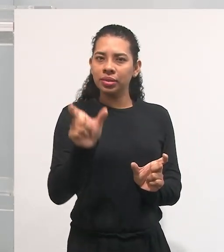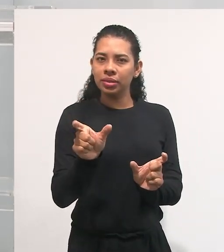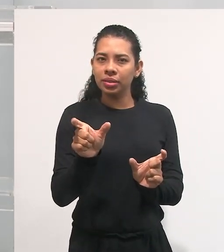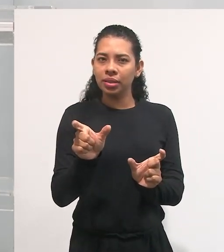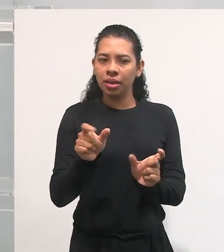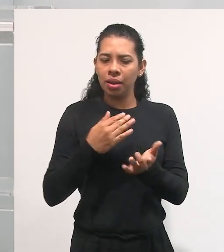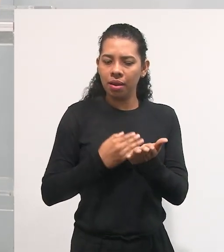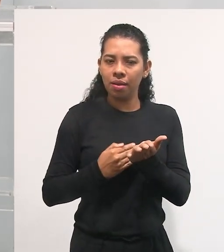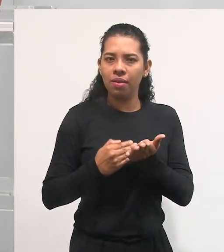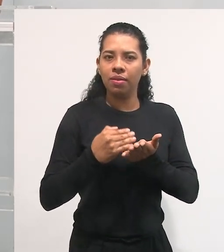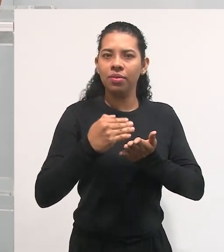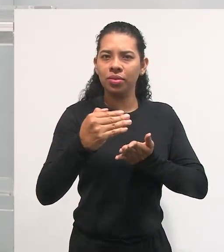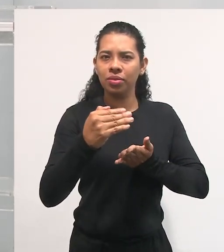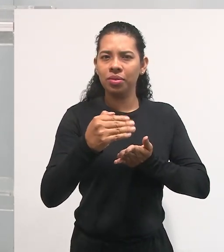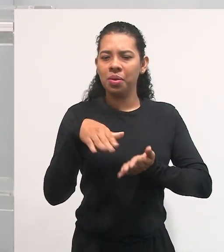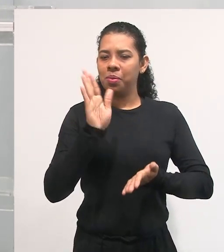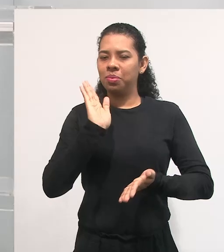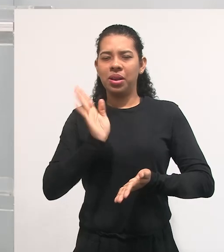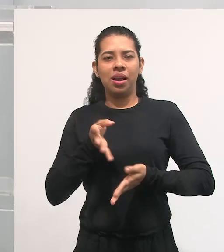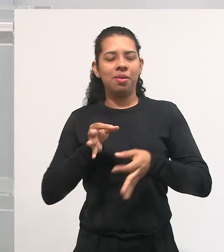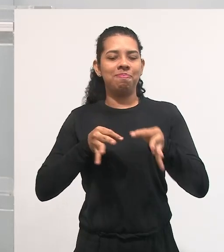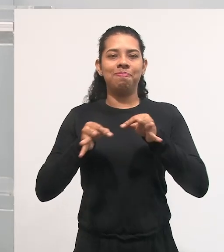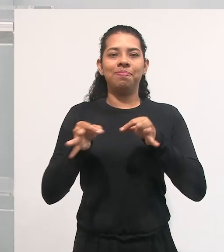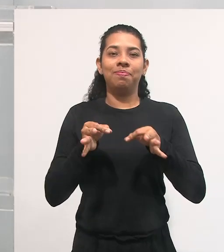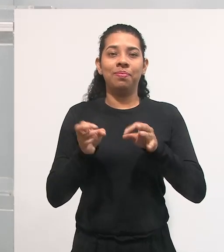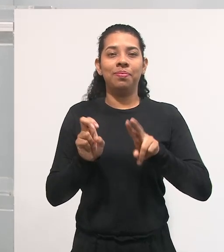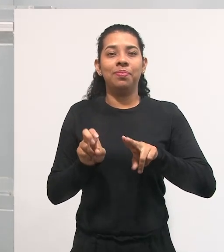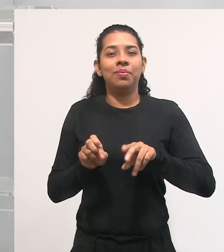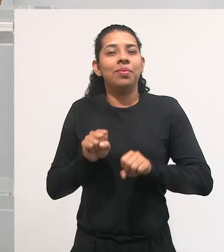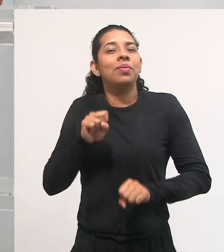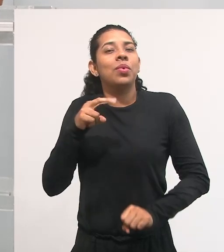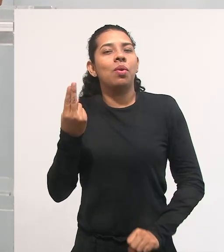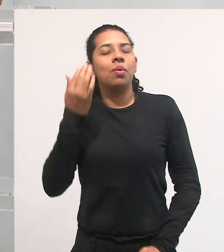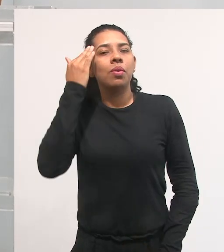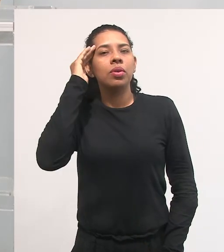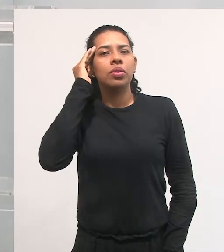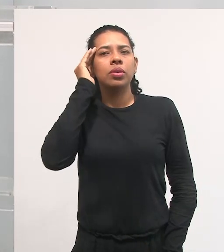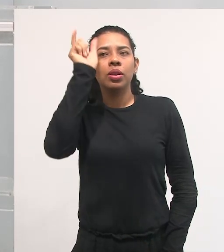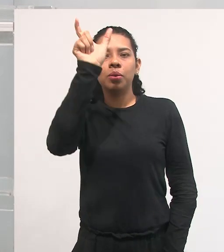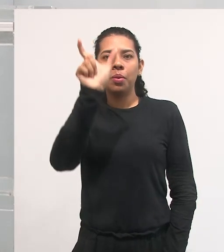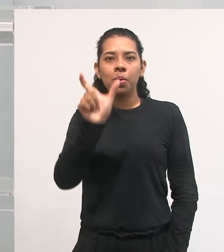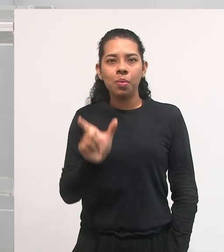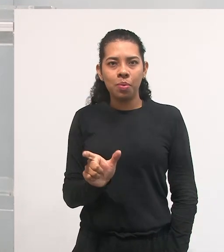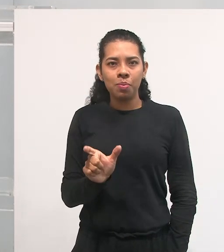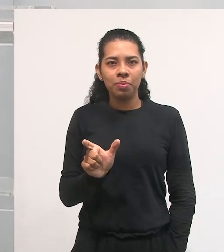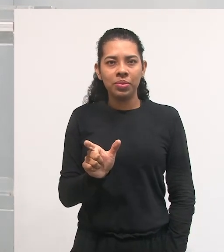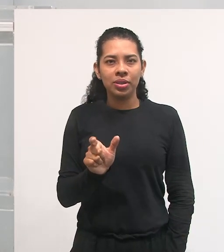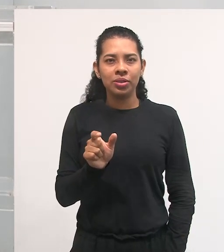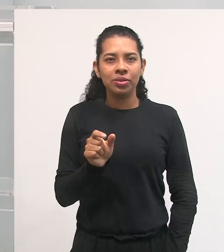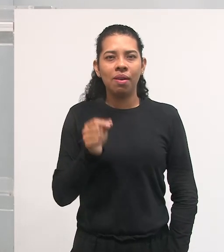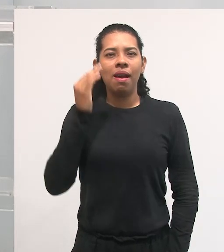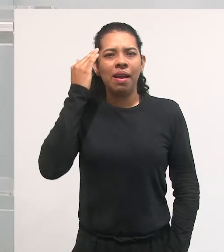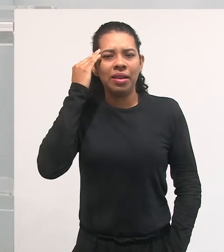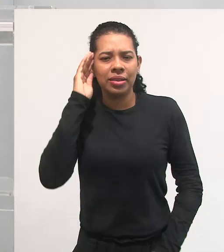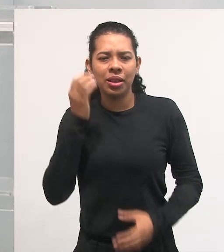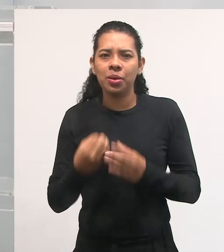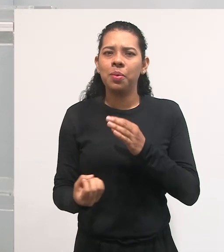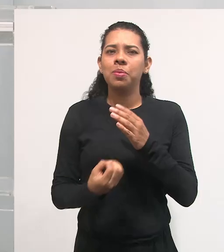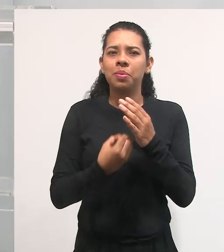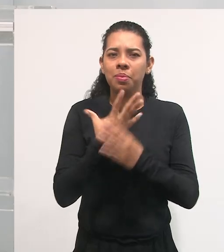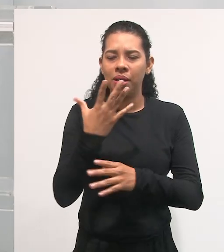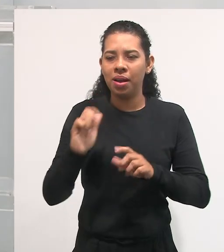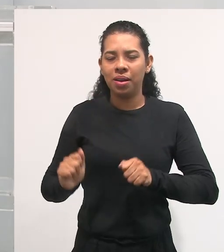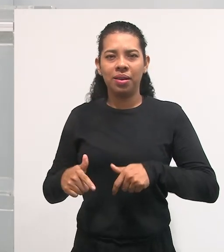a o que já está planejado ou eu entendo o ser humano como algo como uma pessoa eh que tem